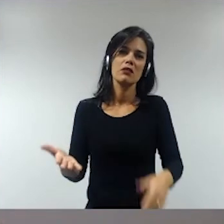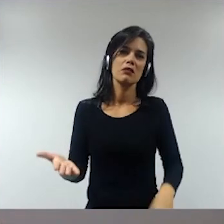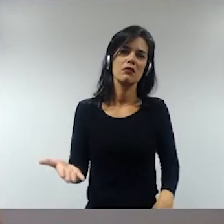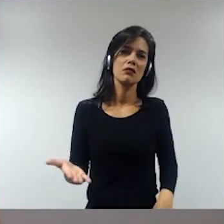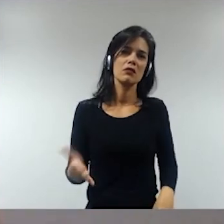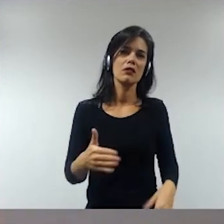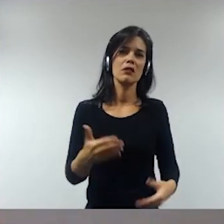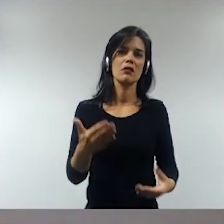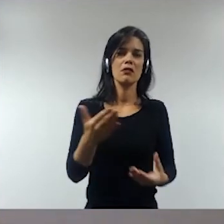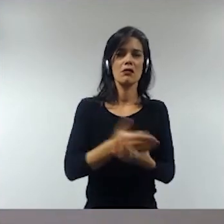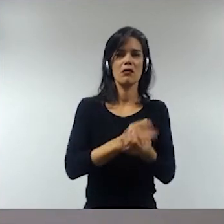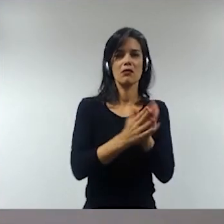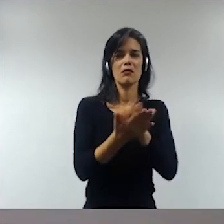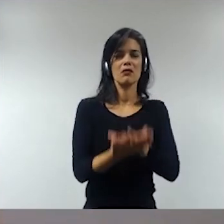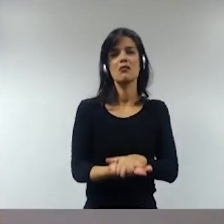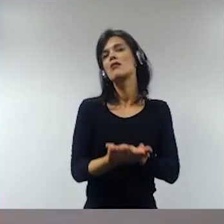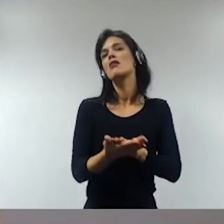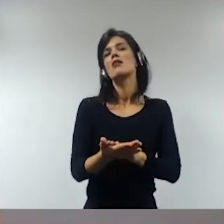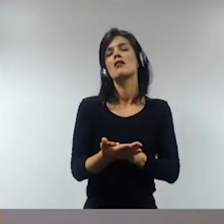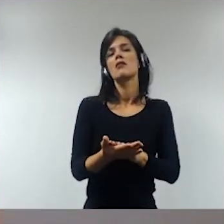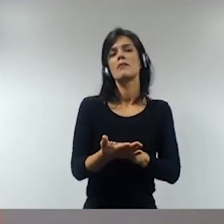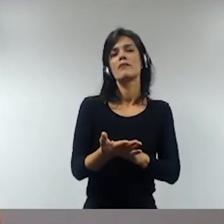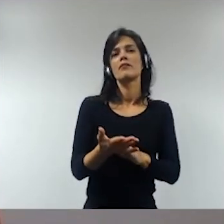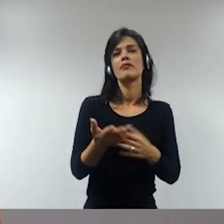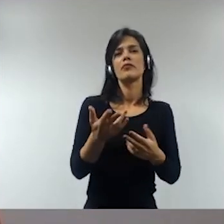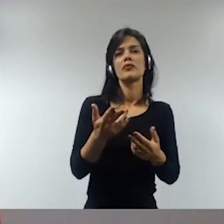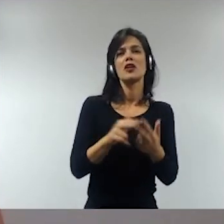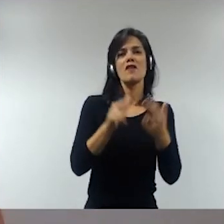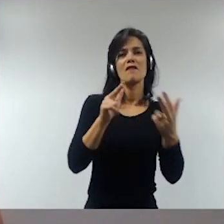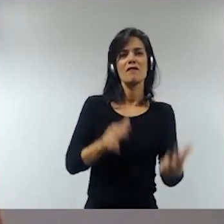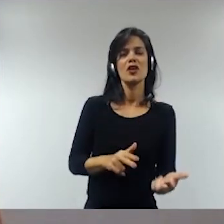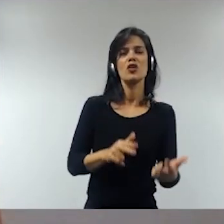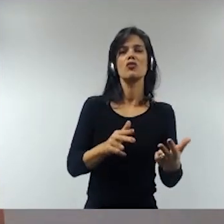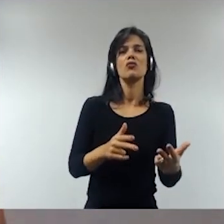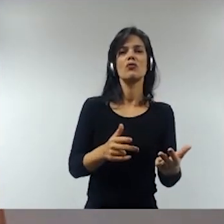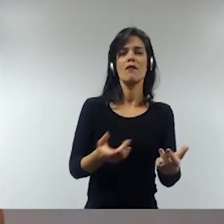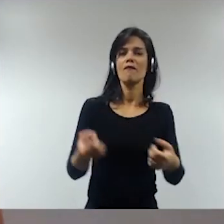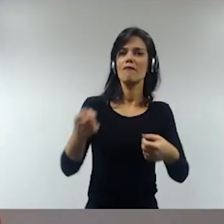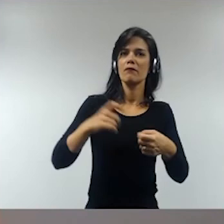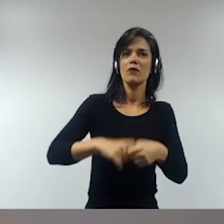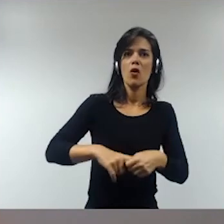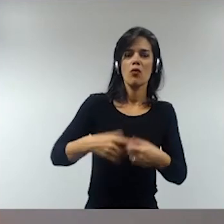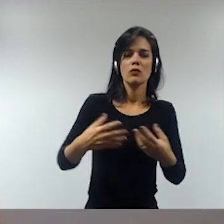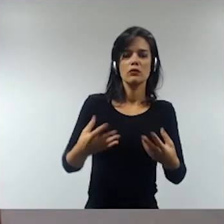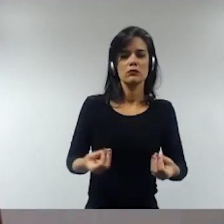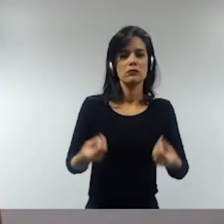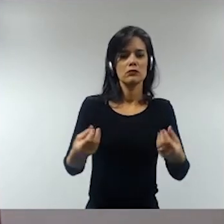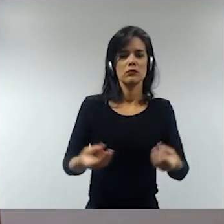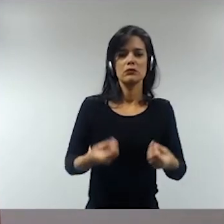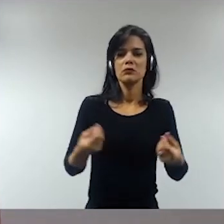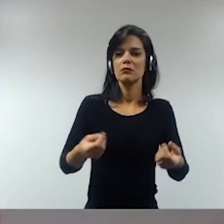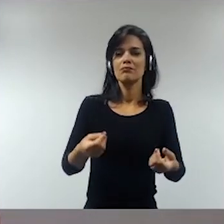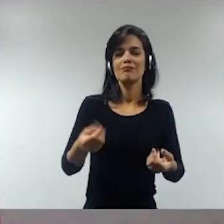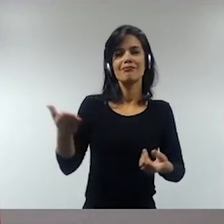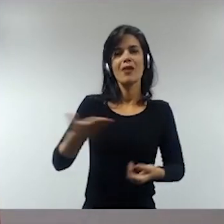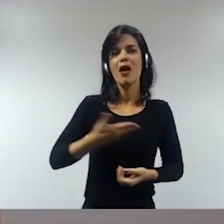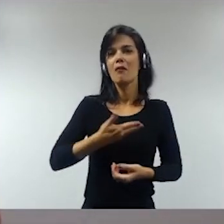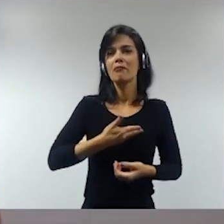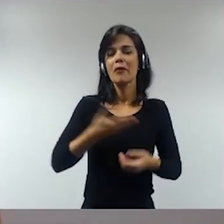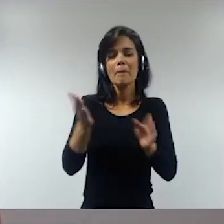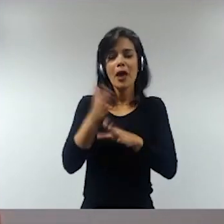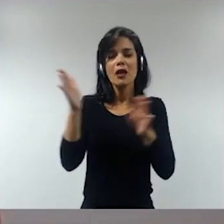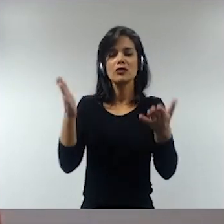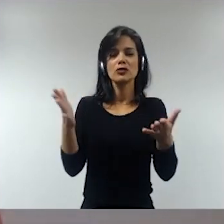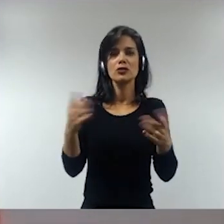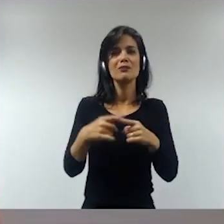tramitação eletrônica retornaram a fluência do prazo, ela estava perdida. Mas, assim, a